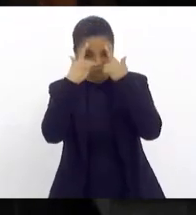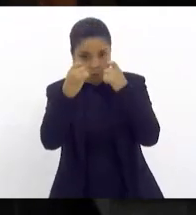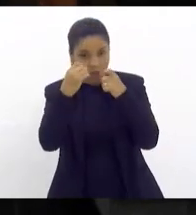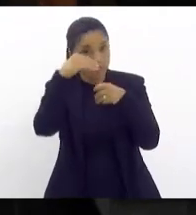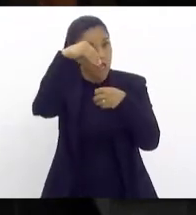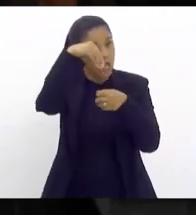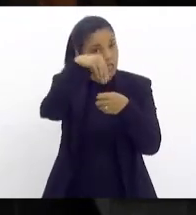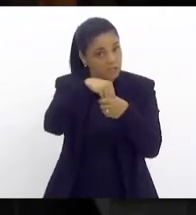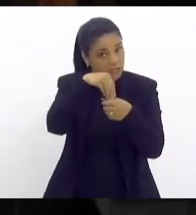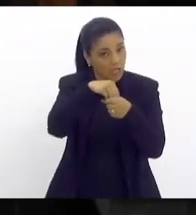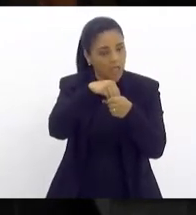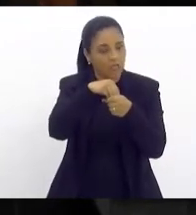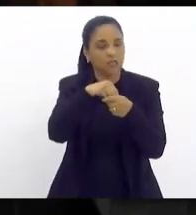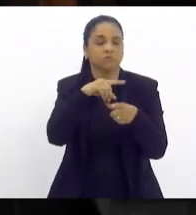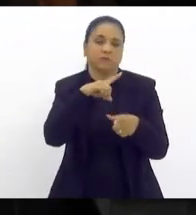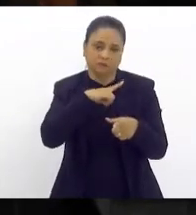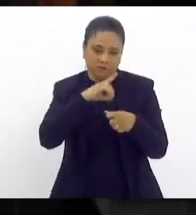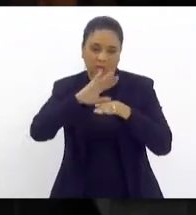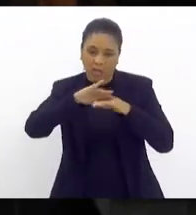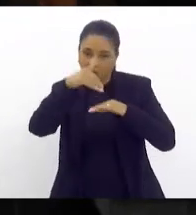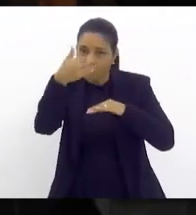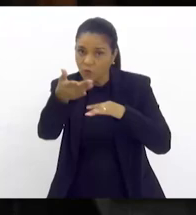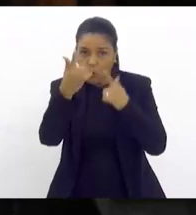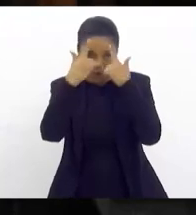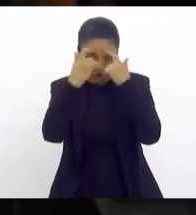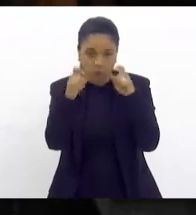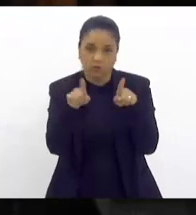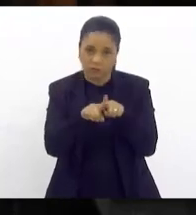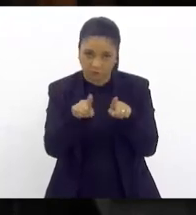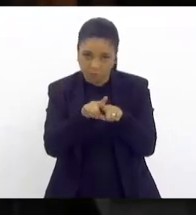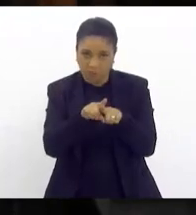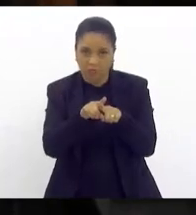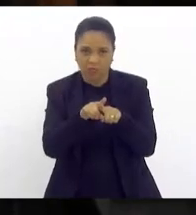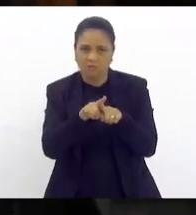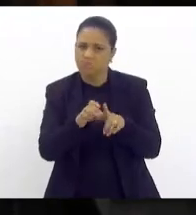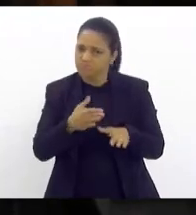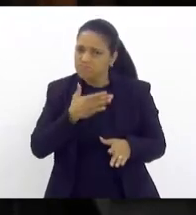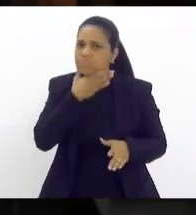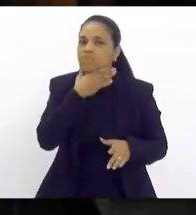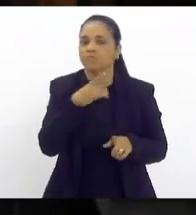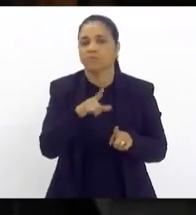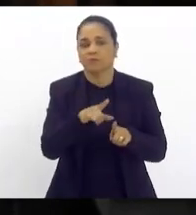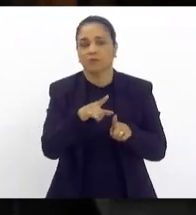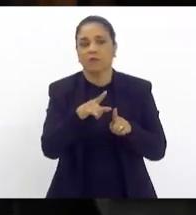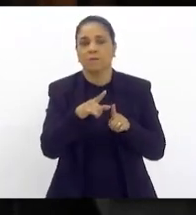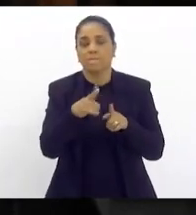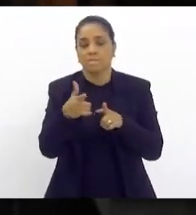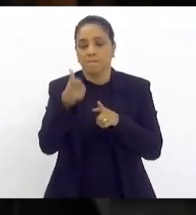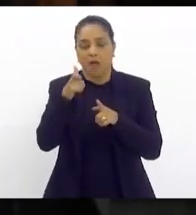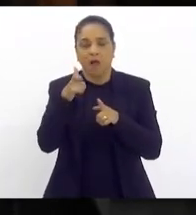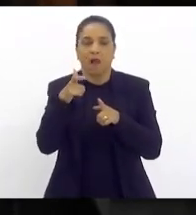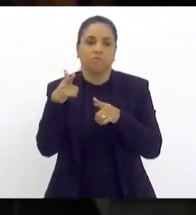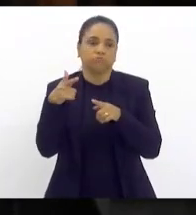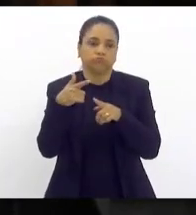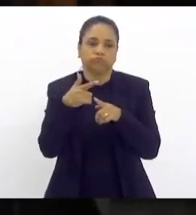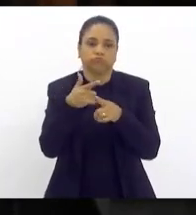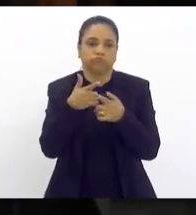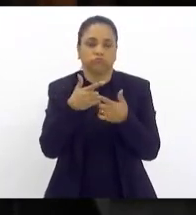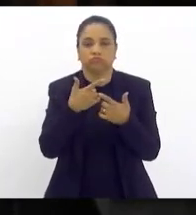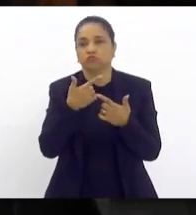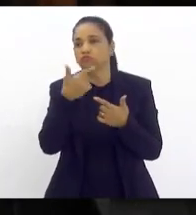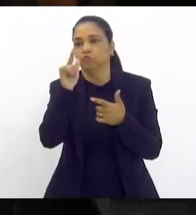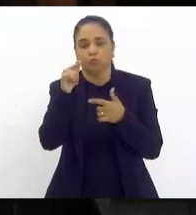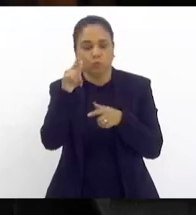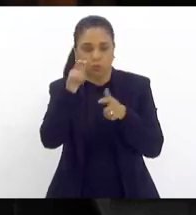que é muitíssimo grave né muitíssimo grave ligada balas perdidas a própria violência